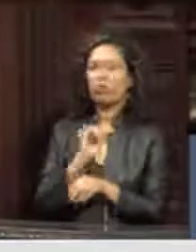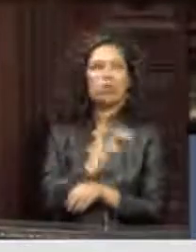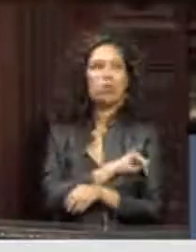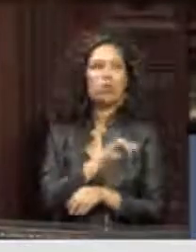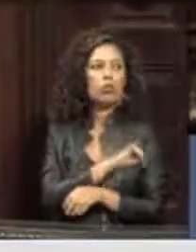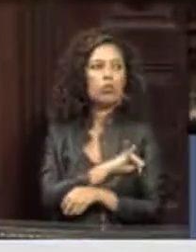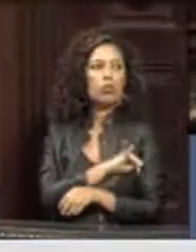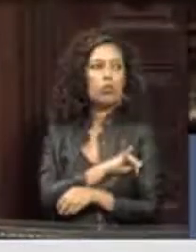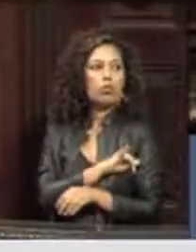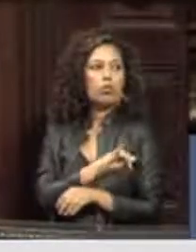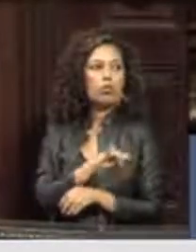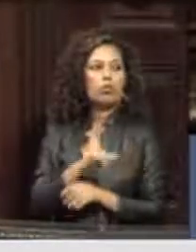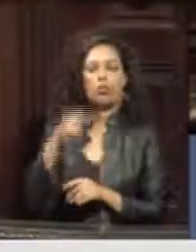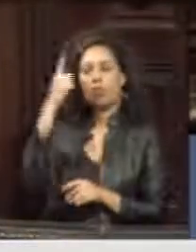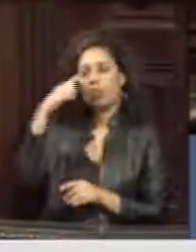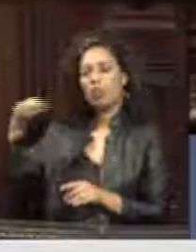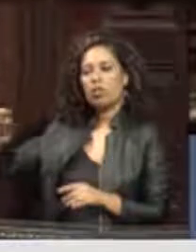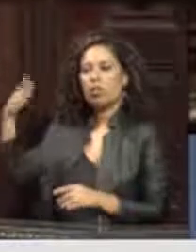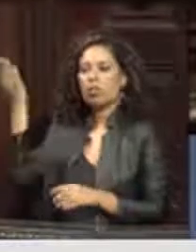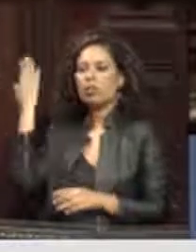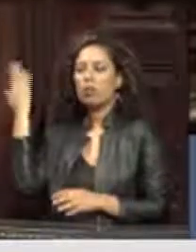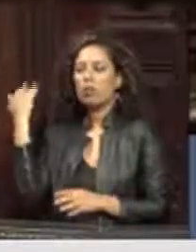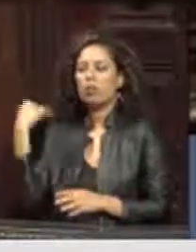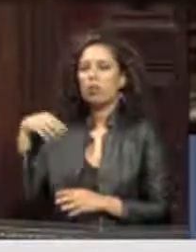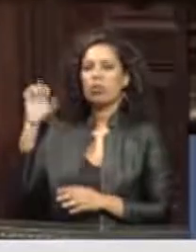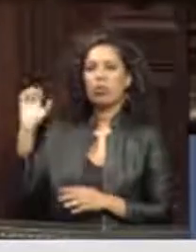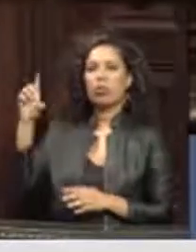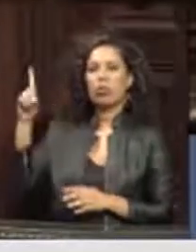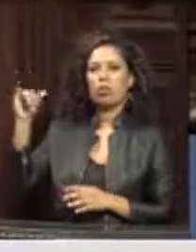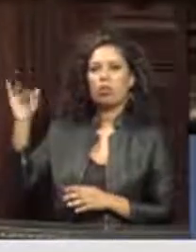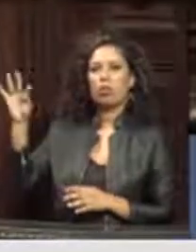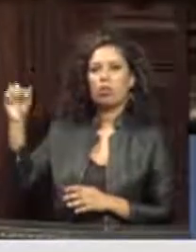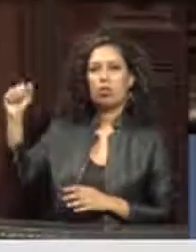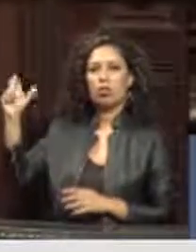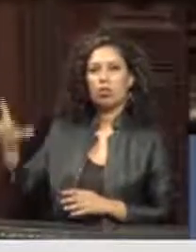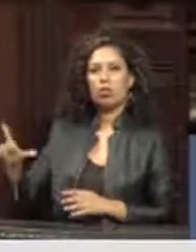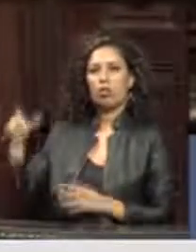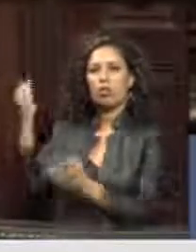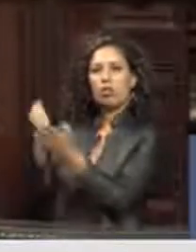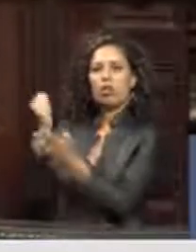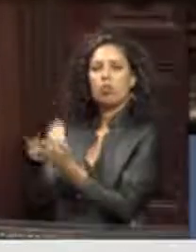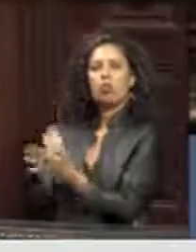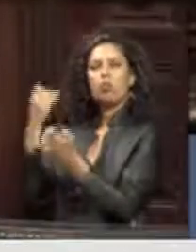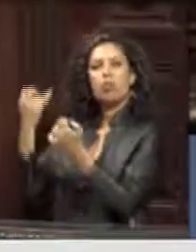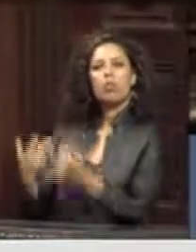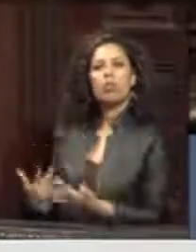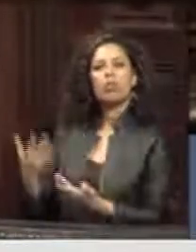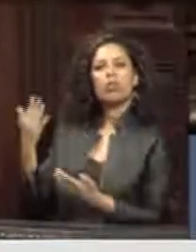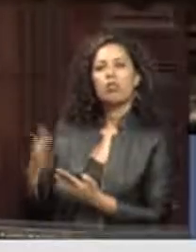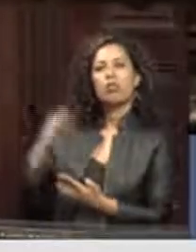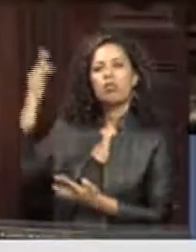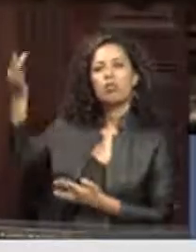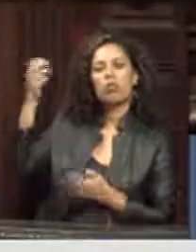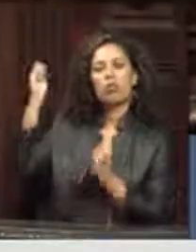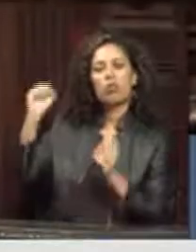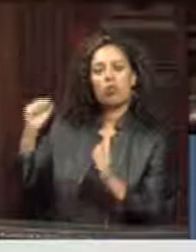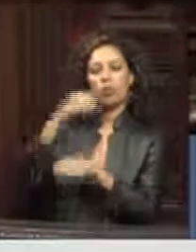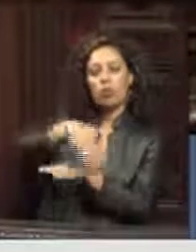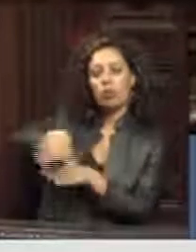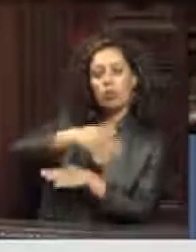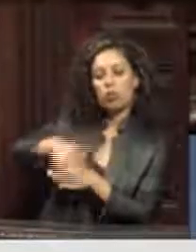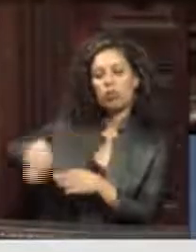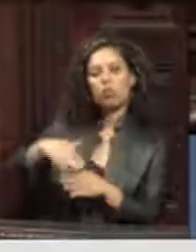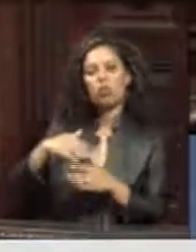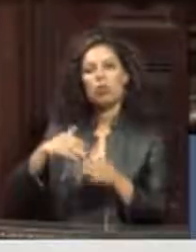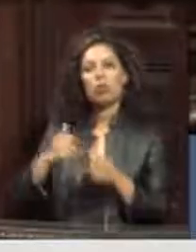foi publicado na semana passada, da possibilidade de privatização de várias estradas que cortam o estado. Sei